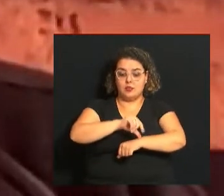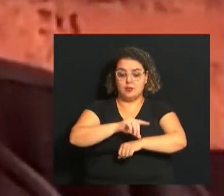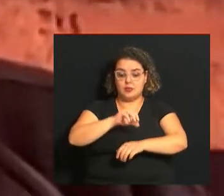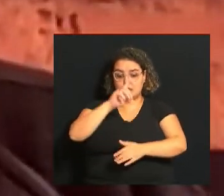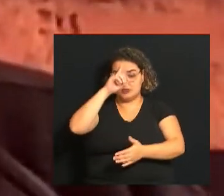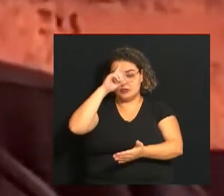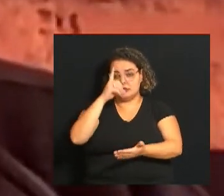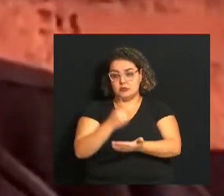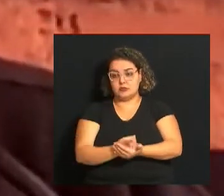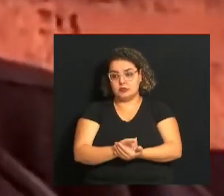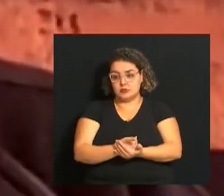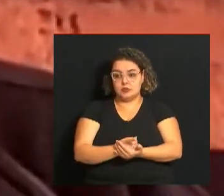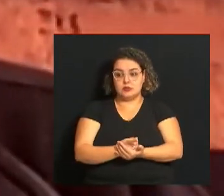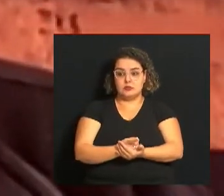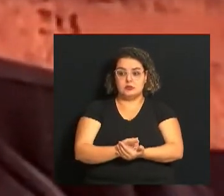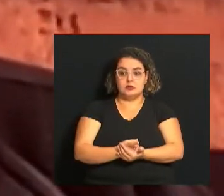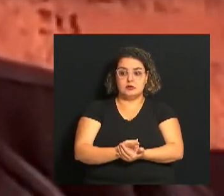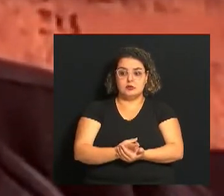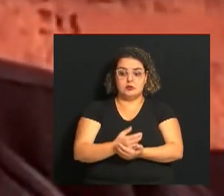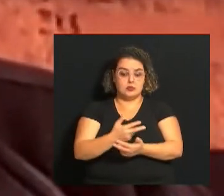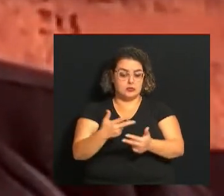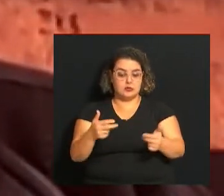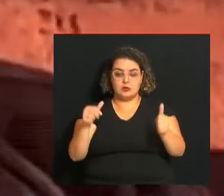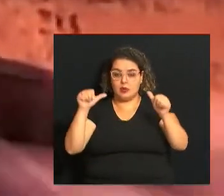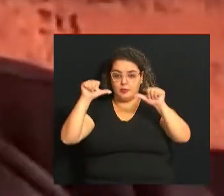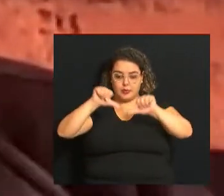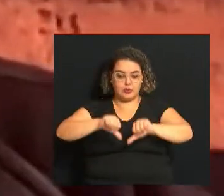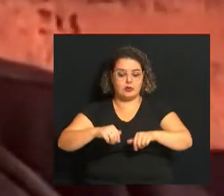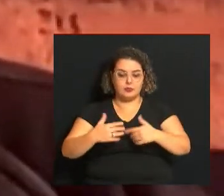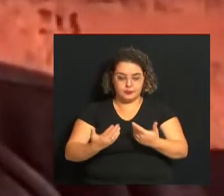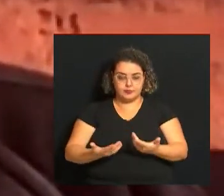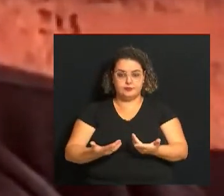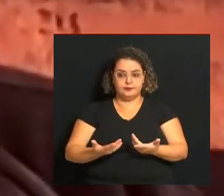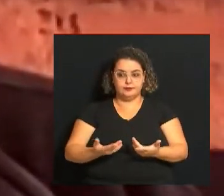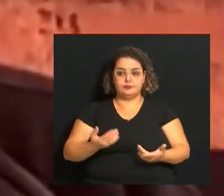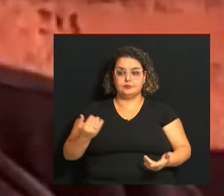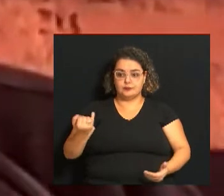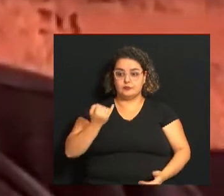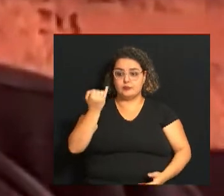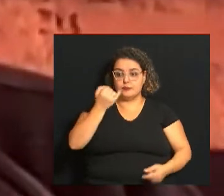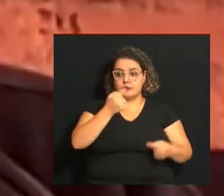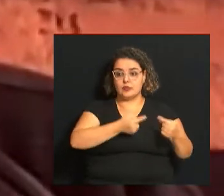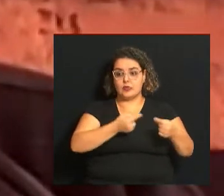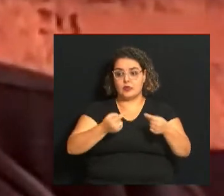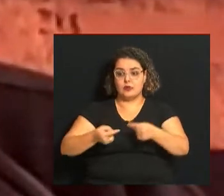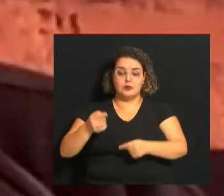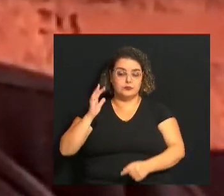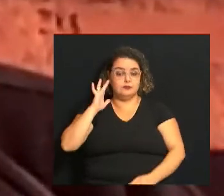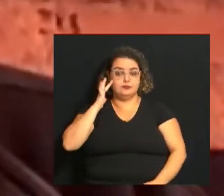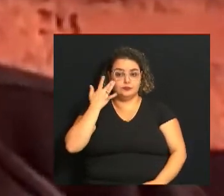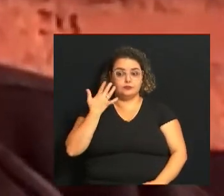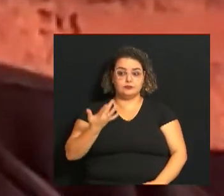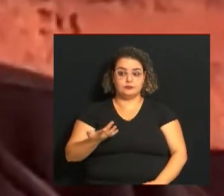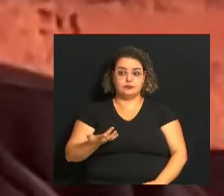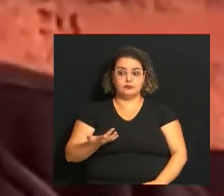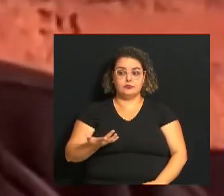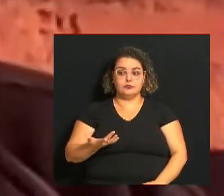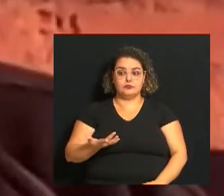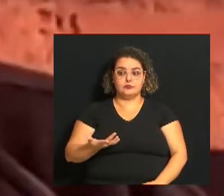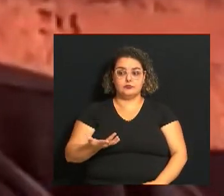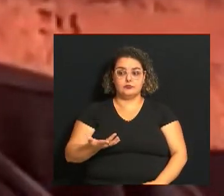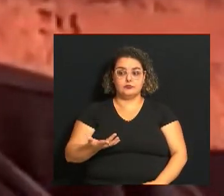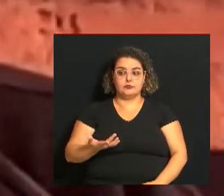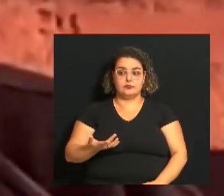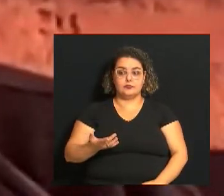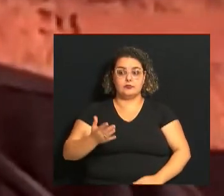coisas pioraram, né? Então, é muito importante que esse debate seja feito, eu acho, como estamos aqui na TV